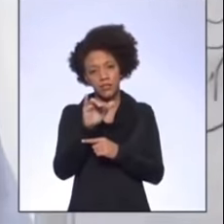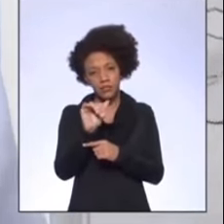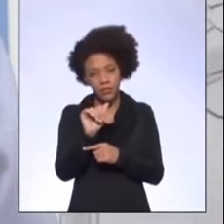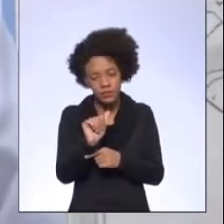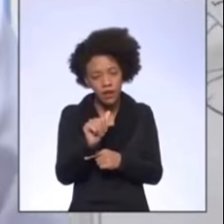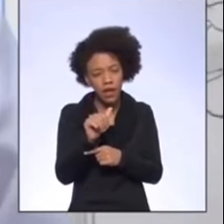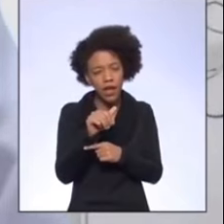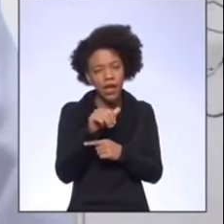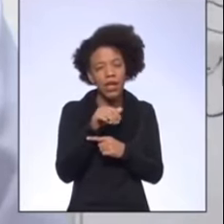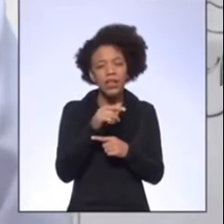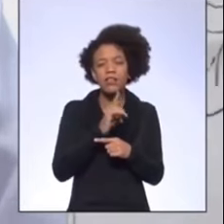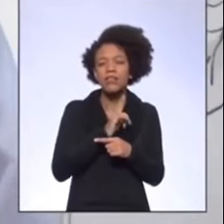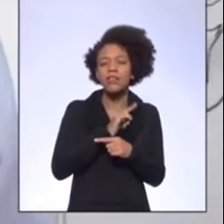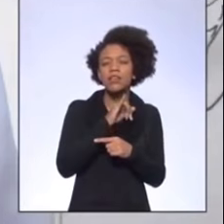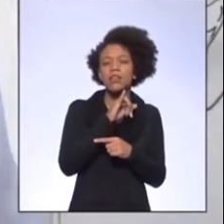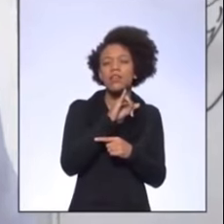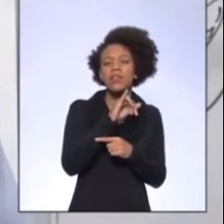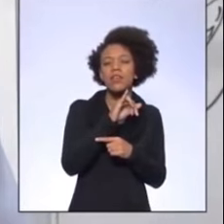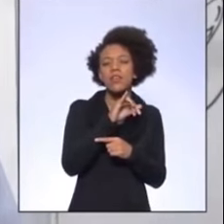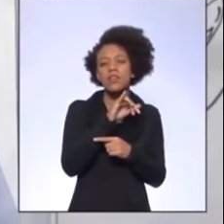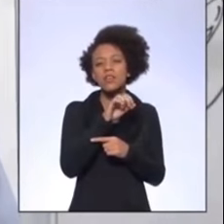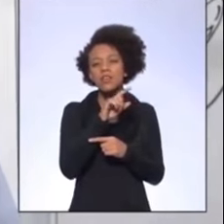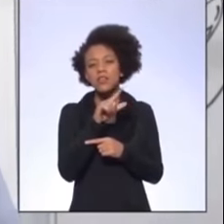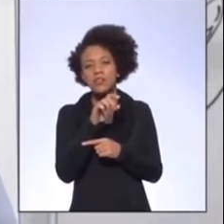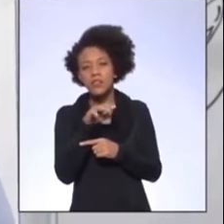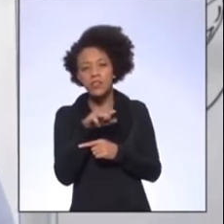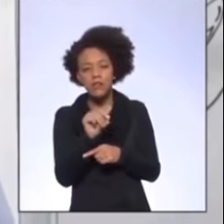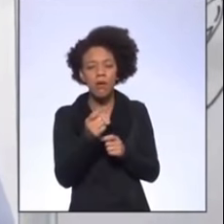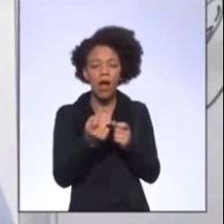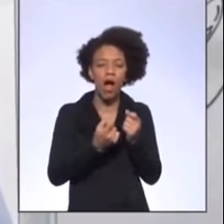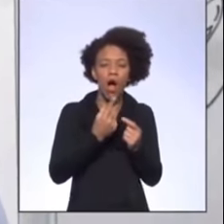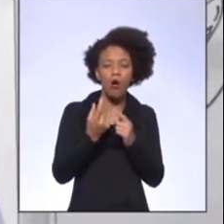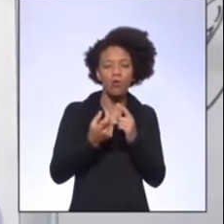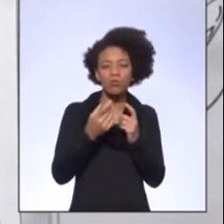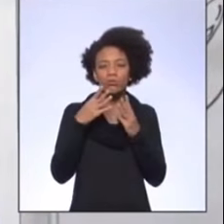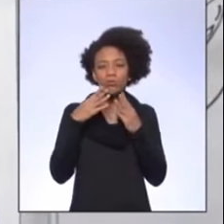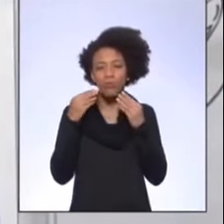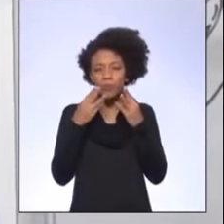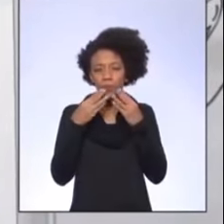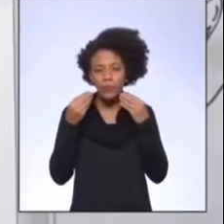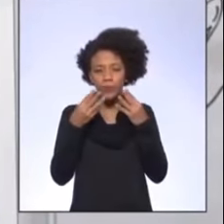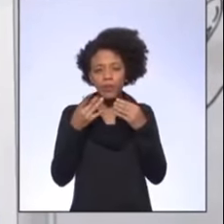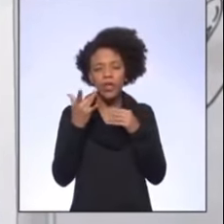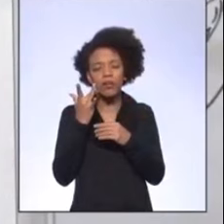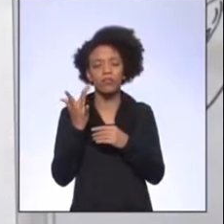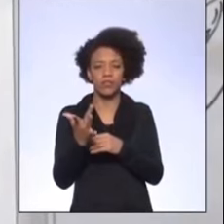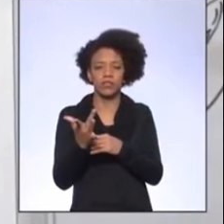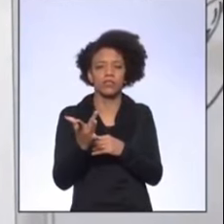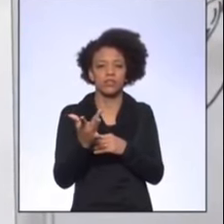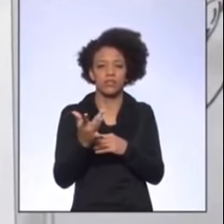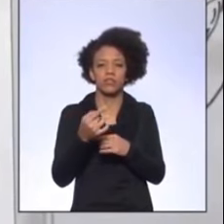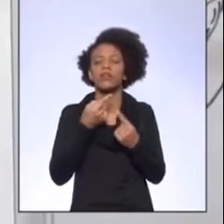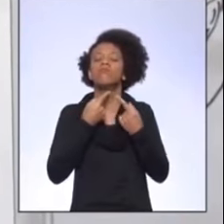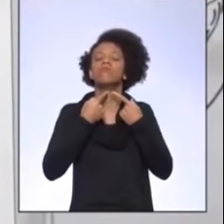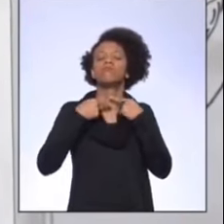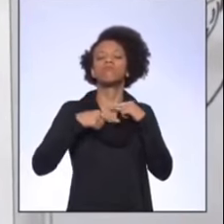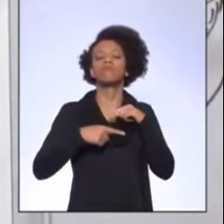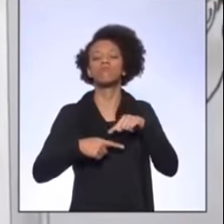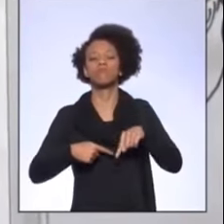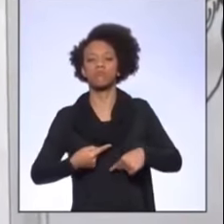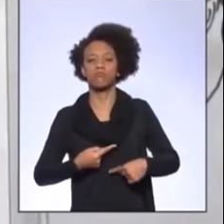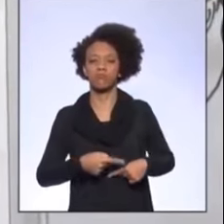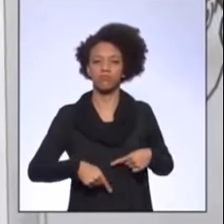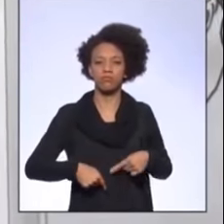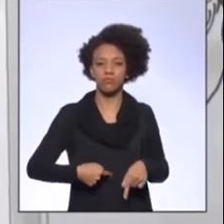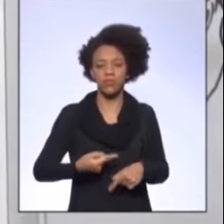são enzimas? São alguns elementos químicos lá que vão facilitar a sua digestão. Aí você